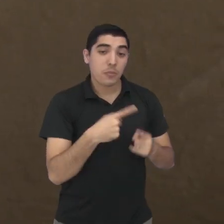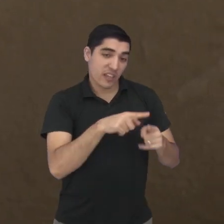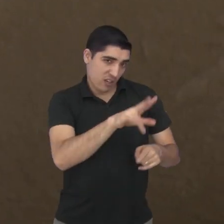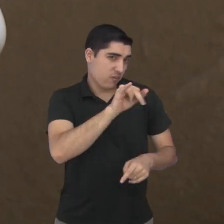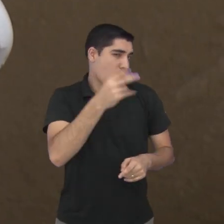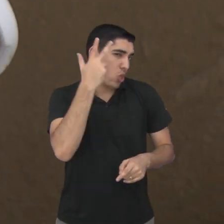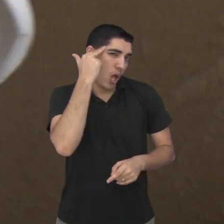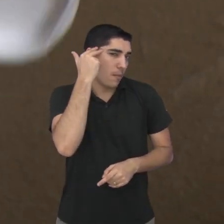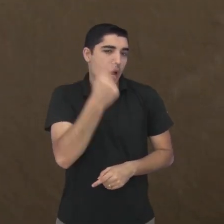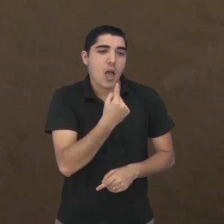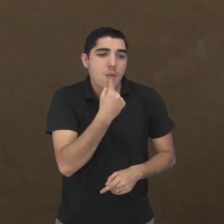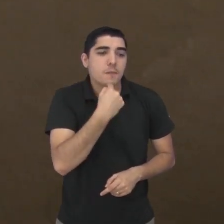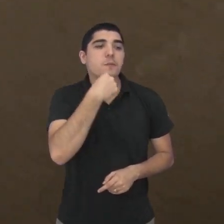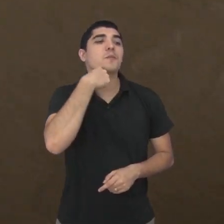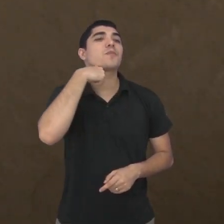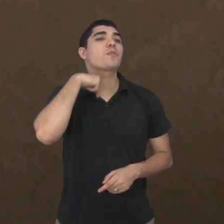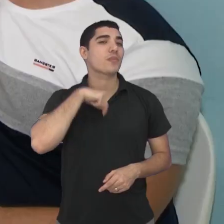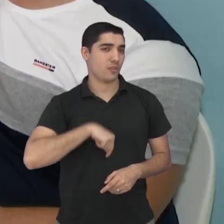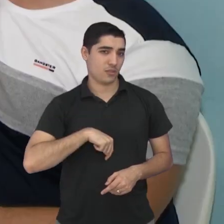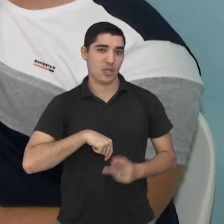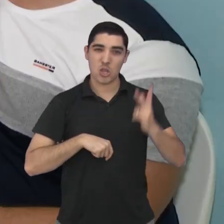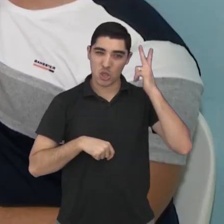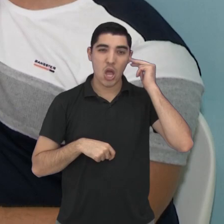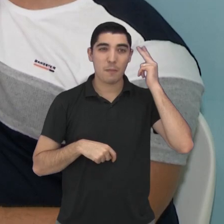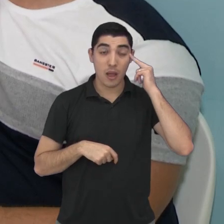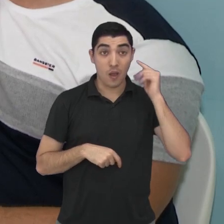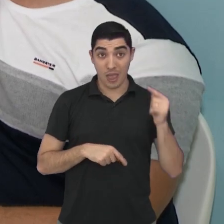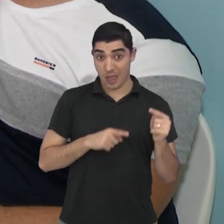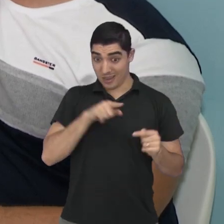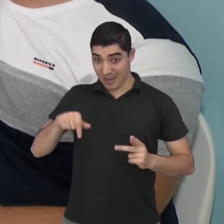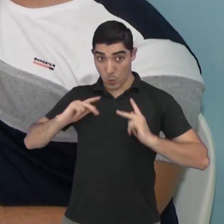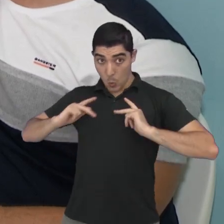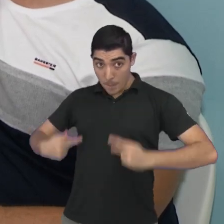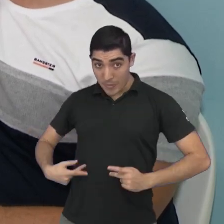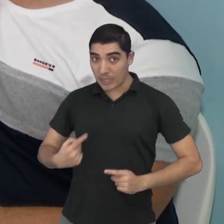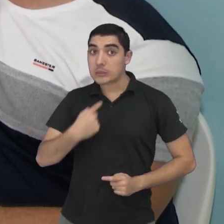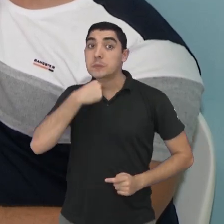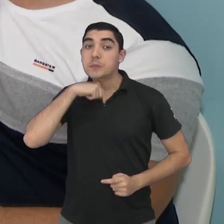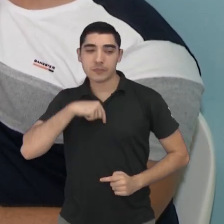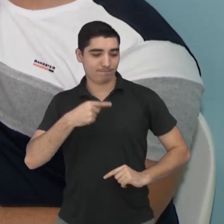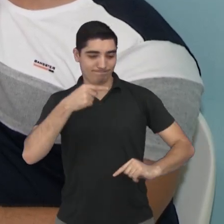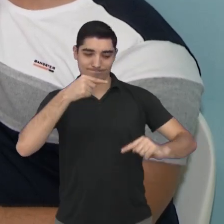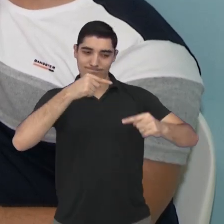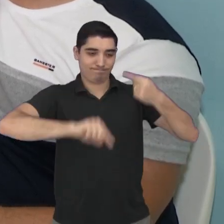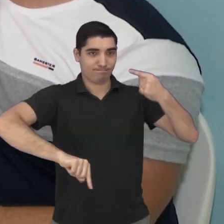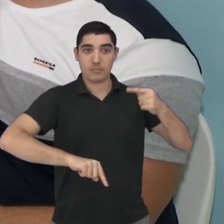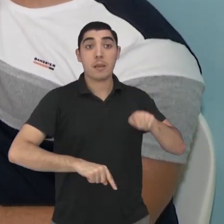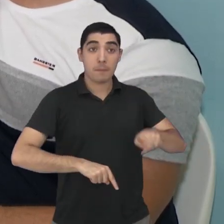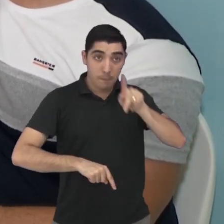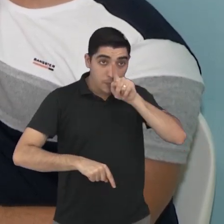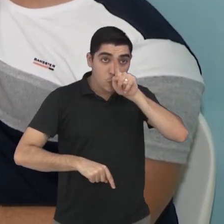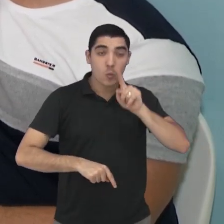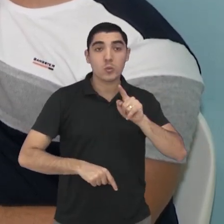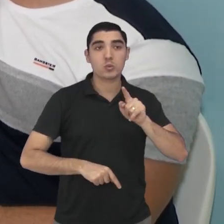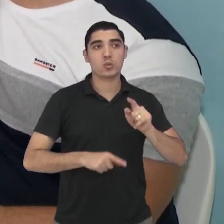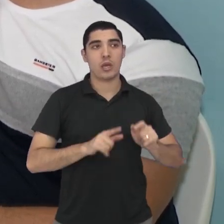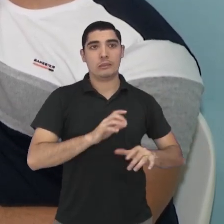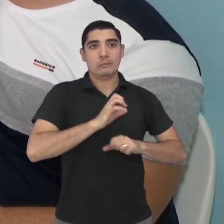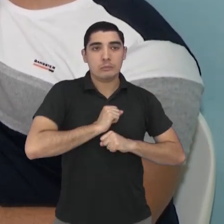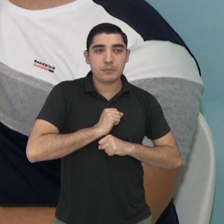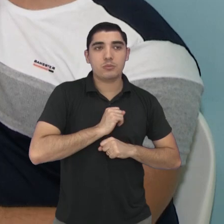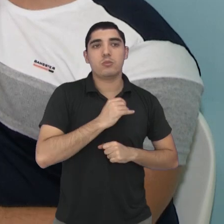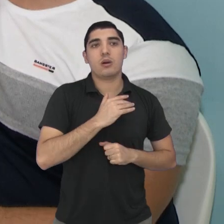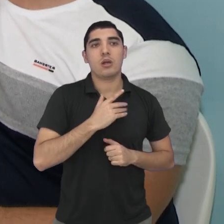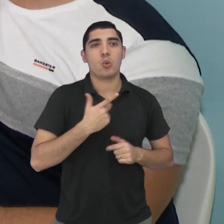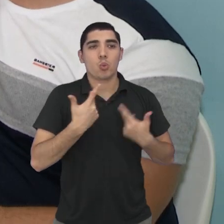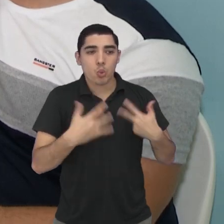desse produto e as pastas e produtos de uso humano não são adequadas para eles, até sob risco de intoxicação. Então,